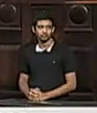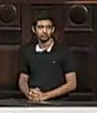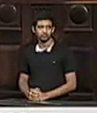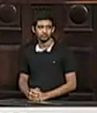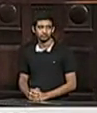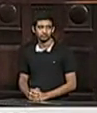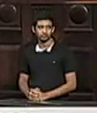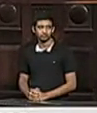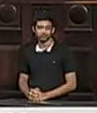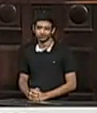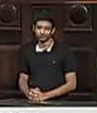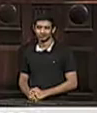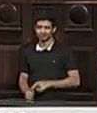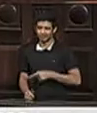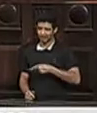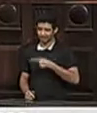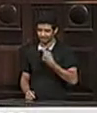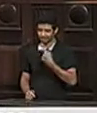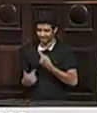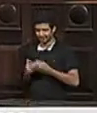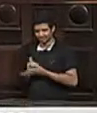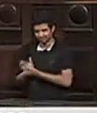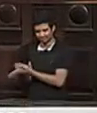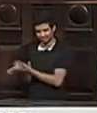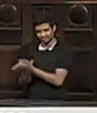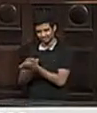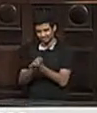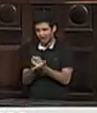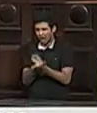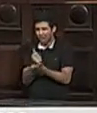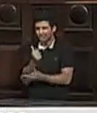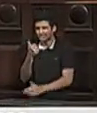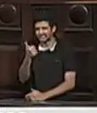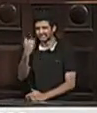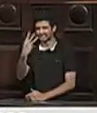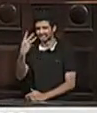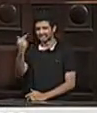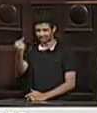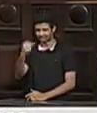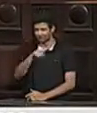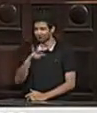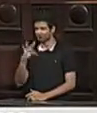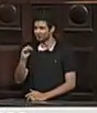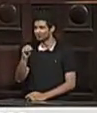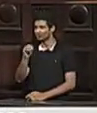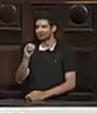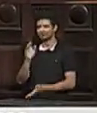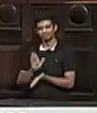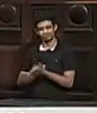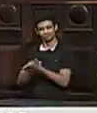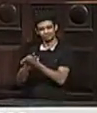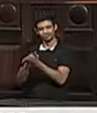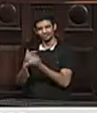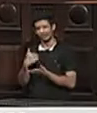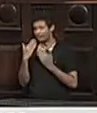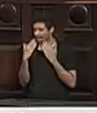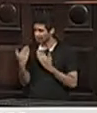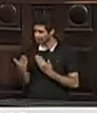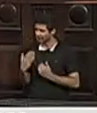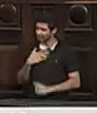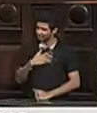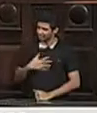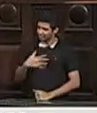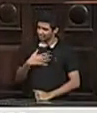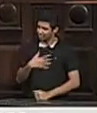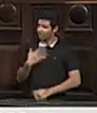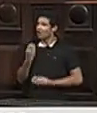primeiro, prestar homenagem a uma escola de 137 anos que eu tive a grata satisfação de estudar no